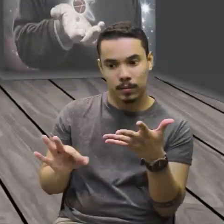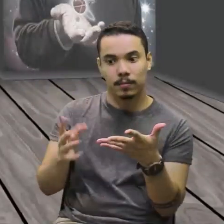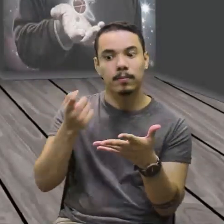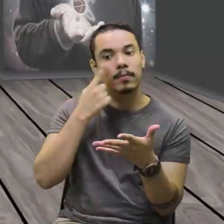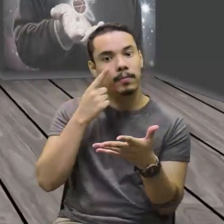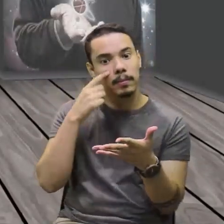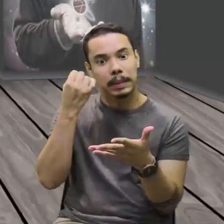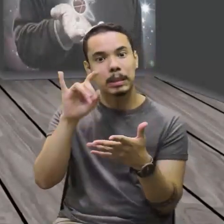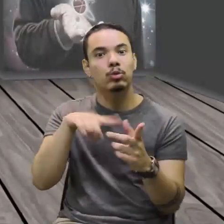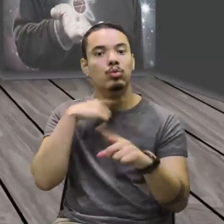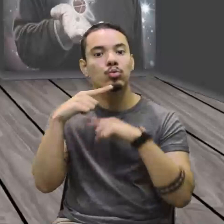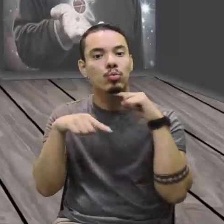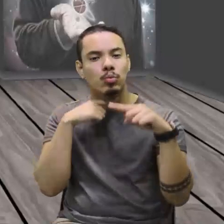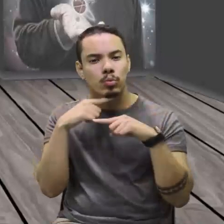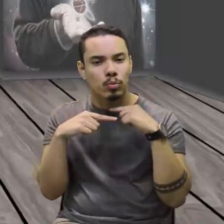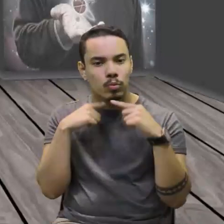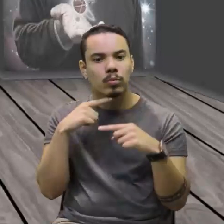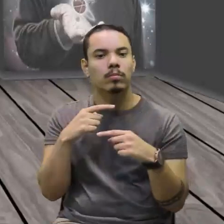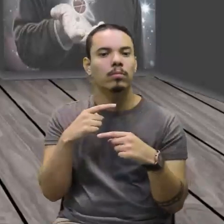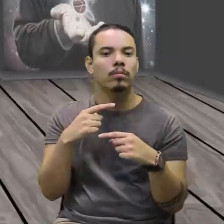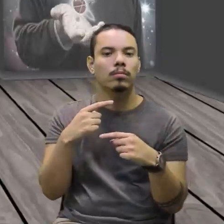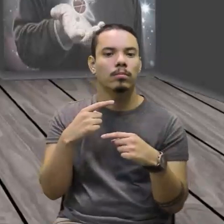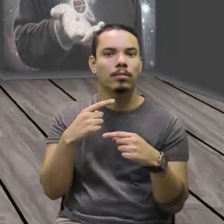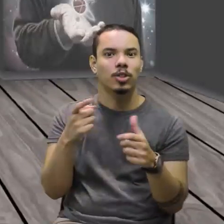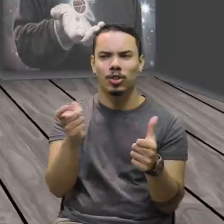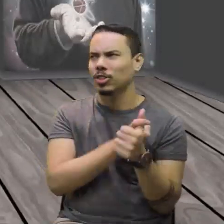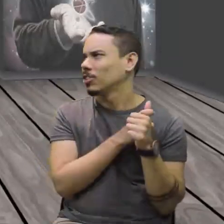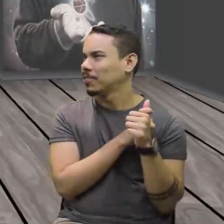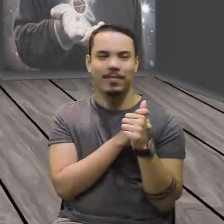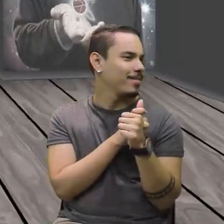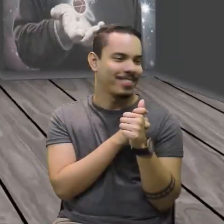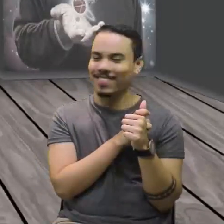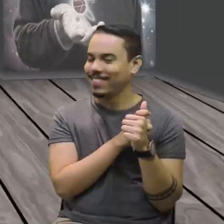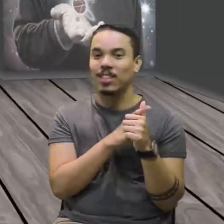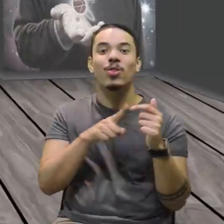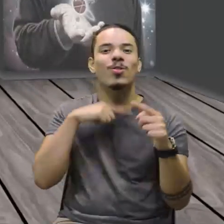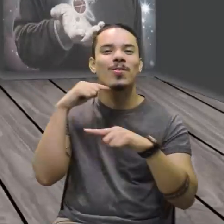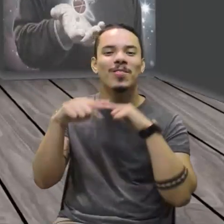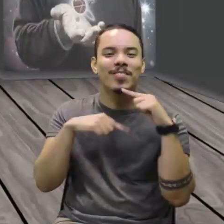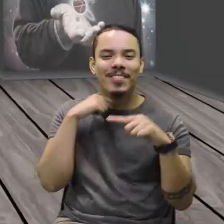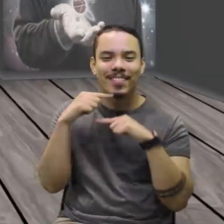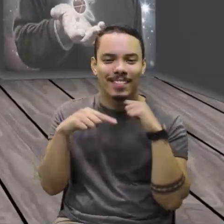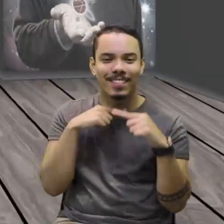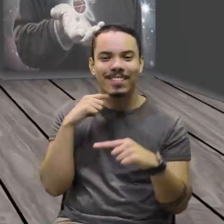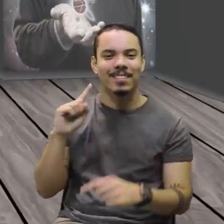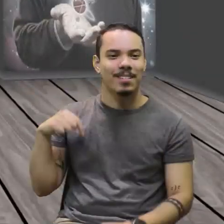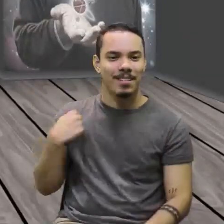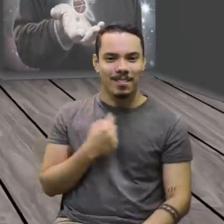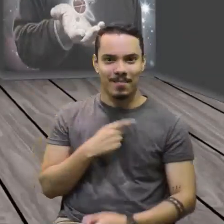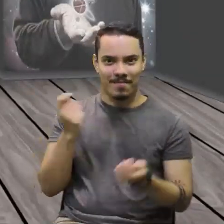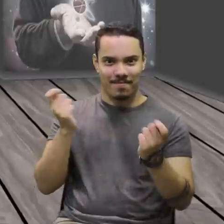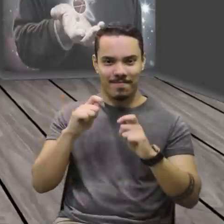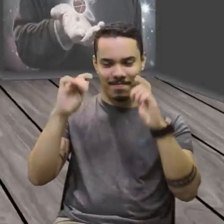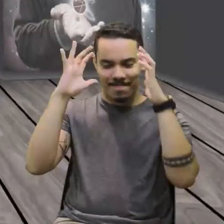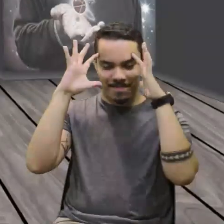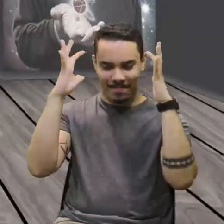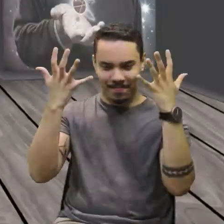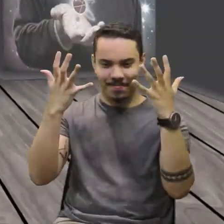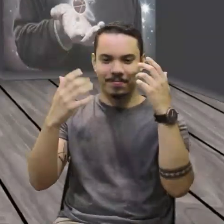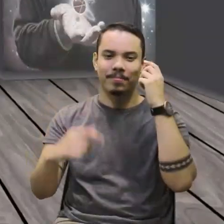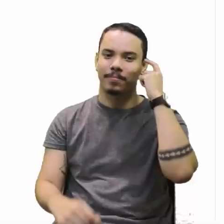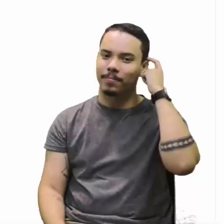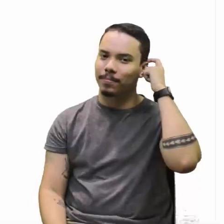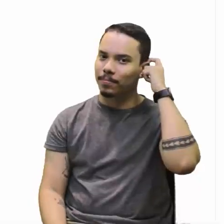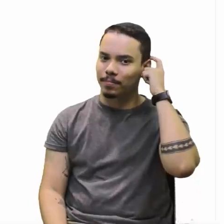então. Se tiver alguma dívida não, alguma dúvida, vamos sanar